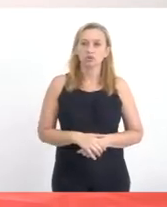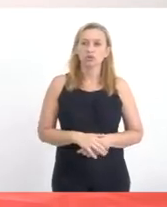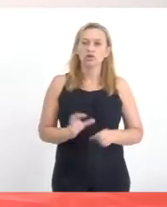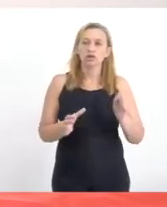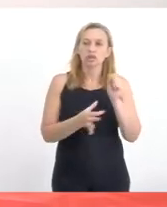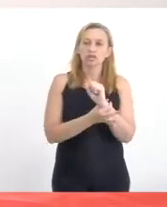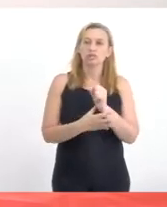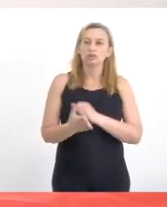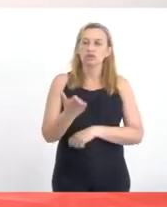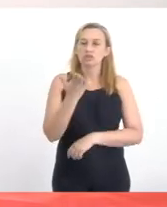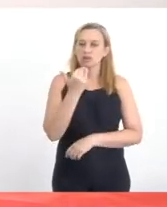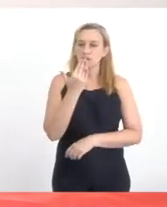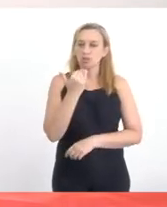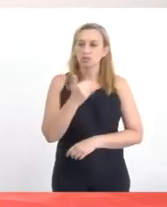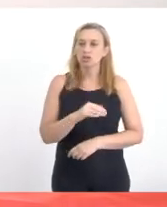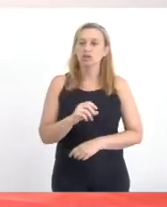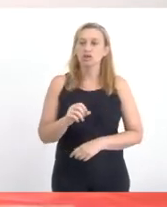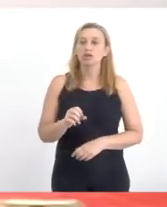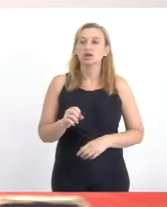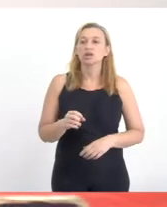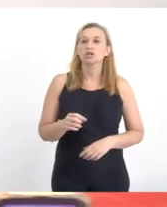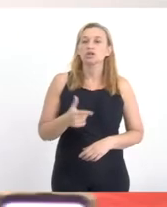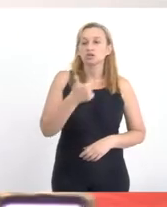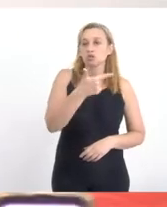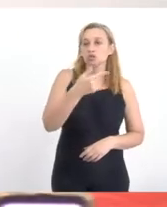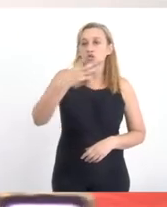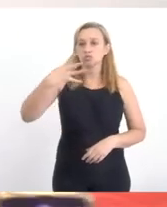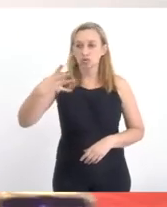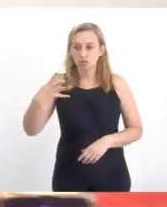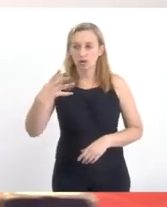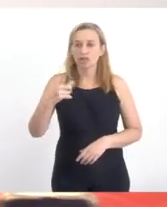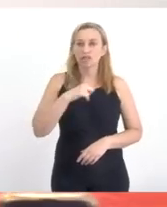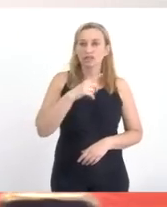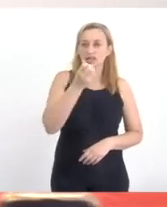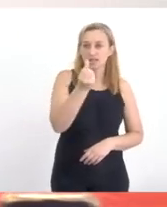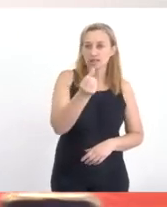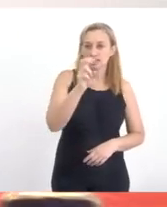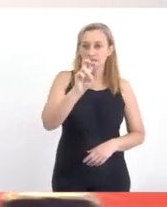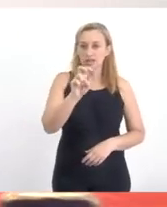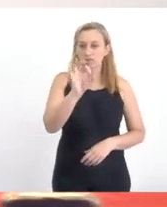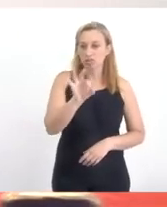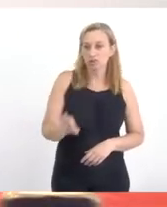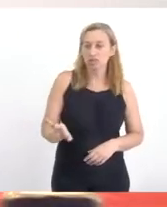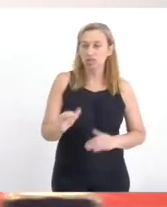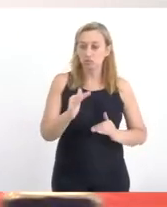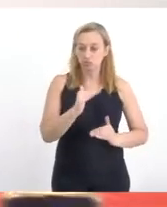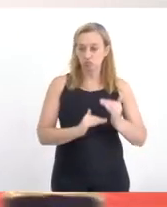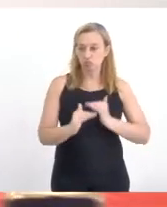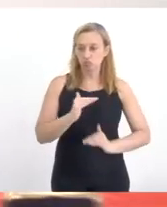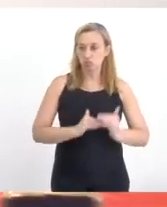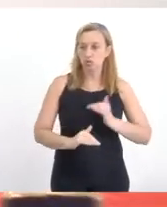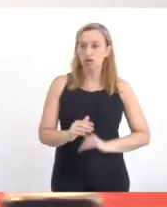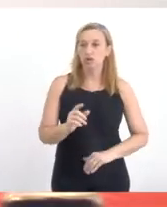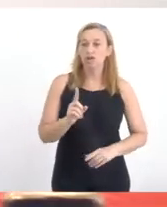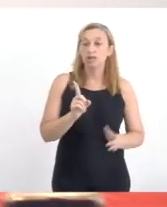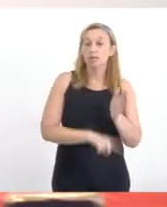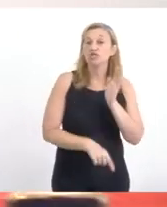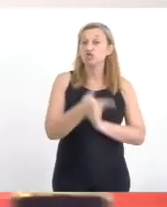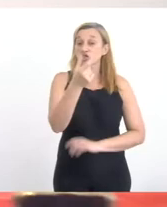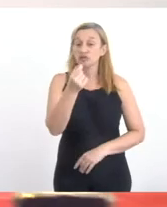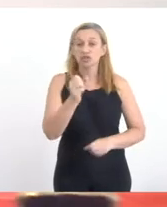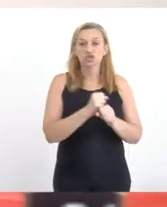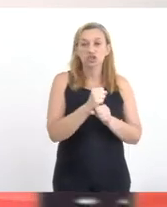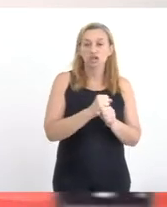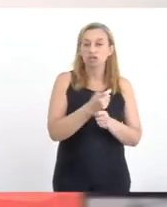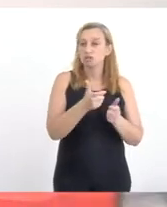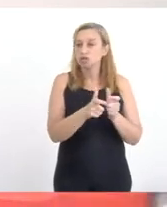segurança alimentar em conta em 2004 a gente tinha 65 por cento então nós estamos um retrocesso em menos de 20 anos